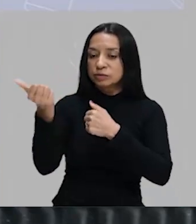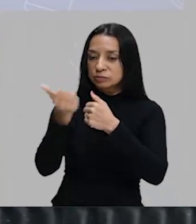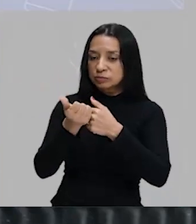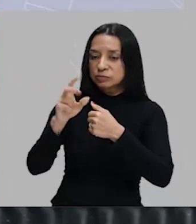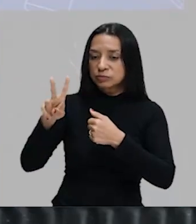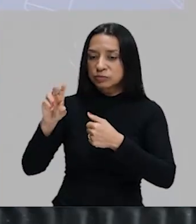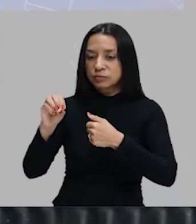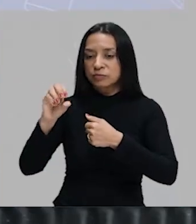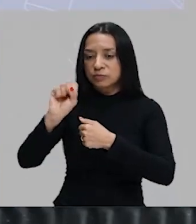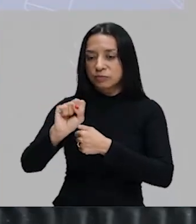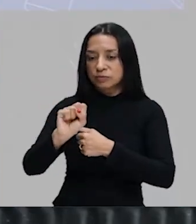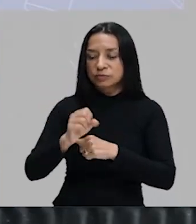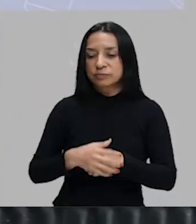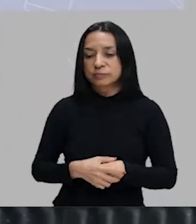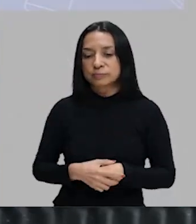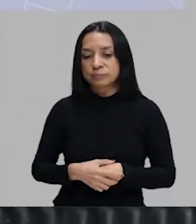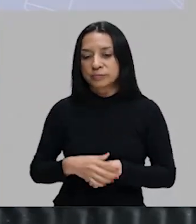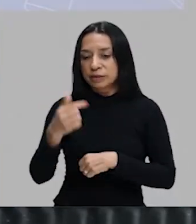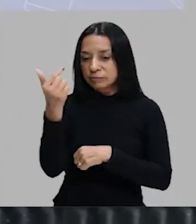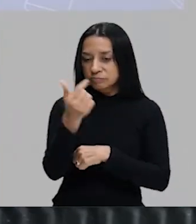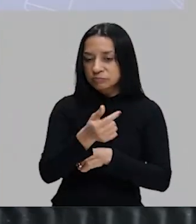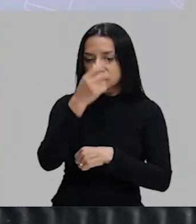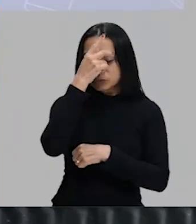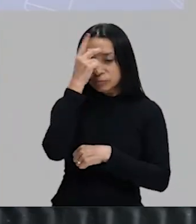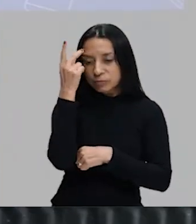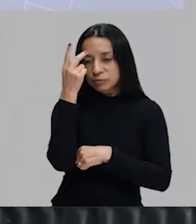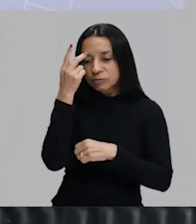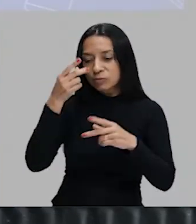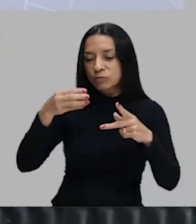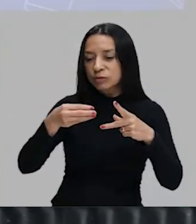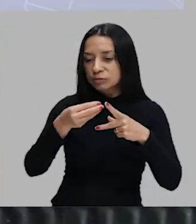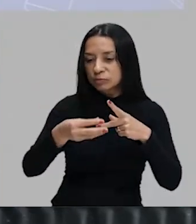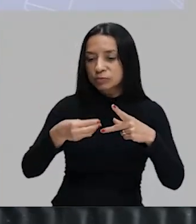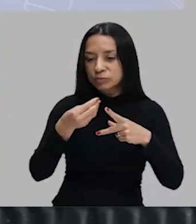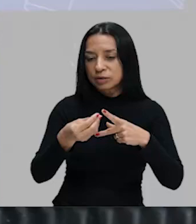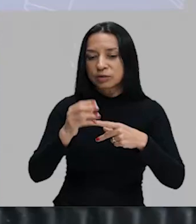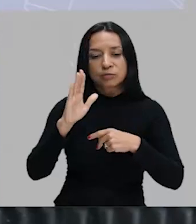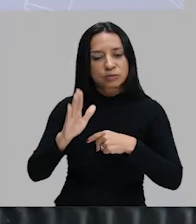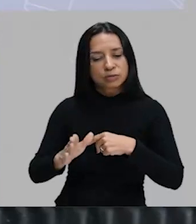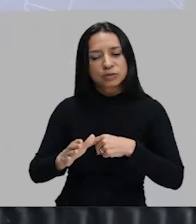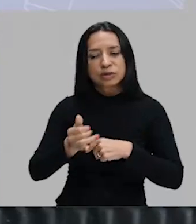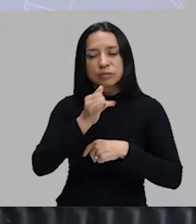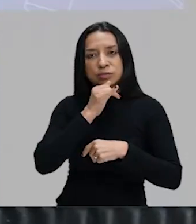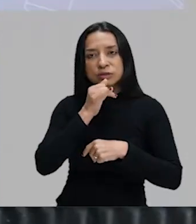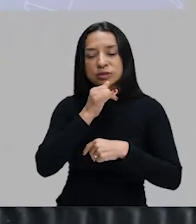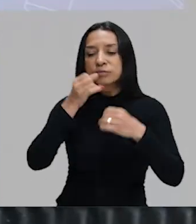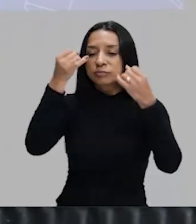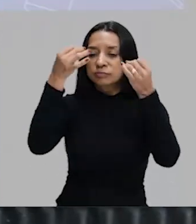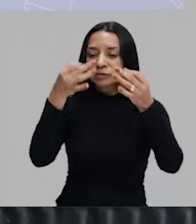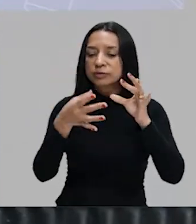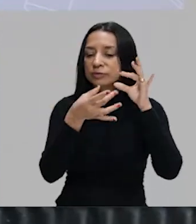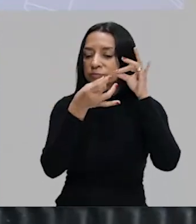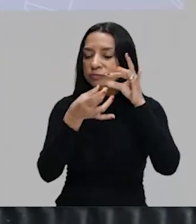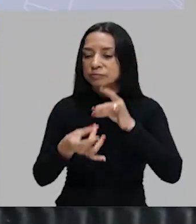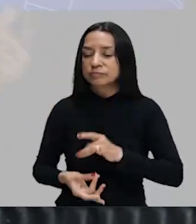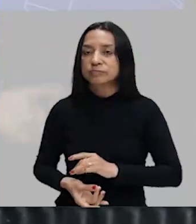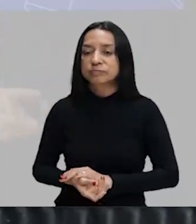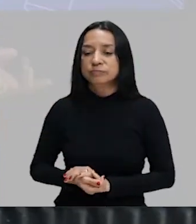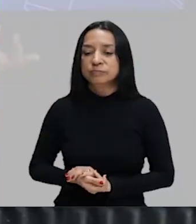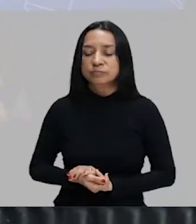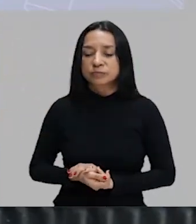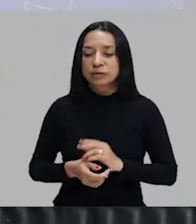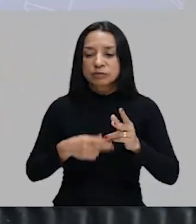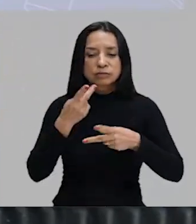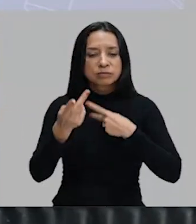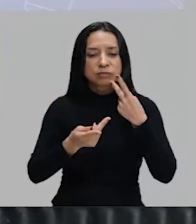de modificações na segunda pessoa do plural. A gente vai já, por exemplo, eu vou dar uma explicação para vocês. Ah, professora, mas a senhora não falou ainda há pouco